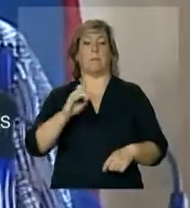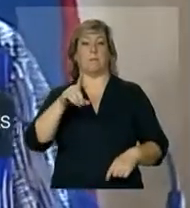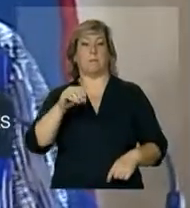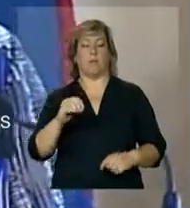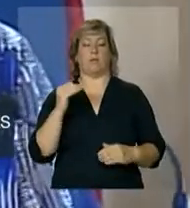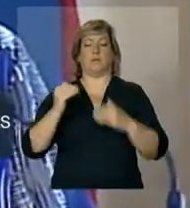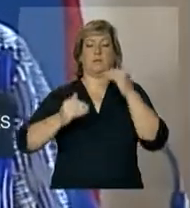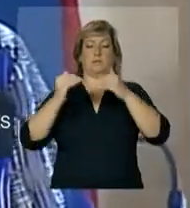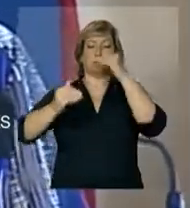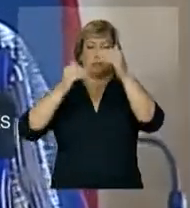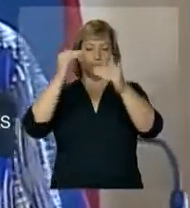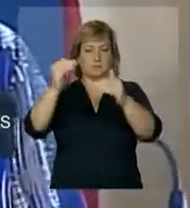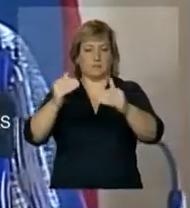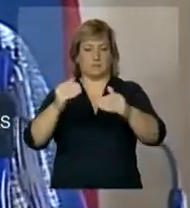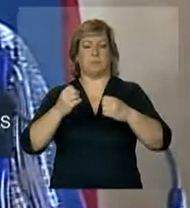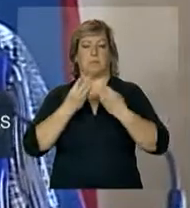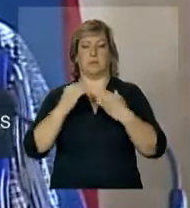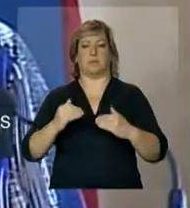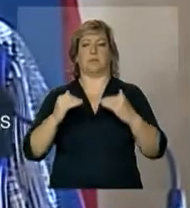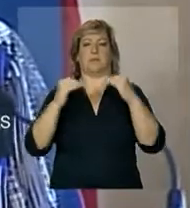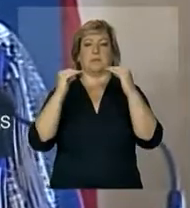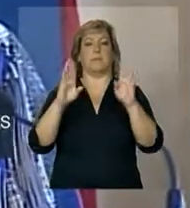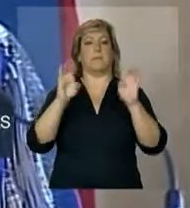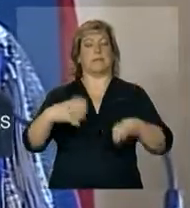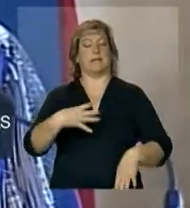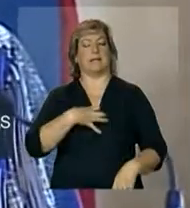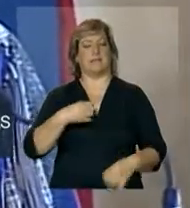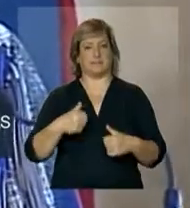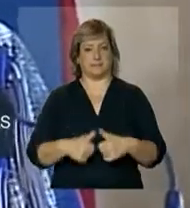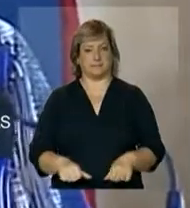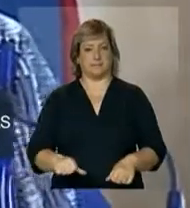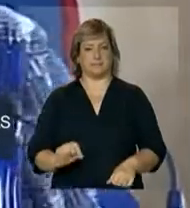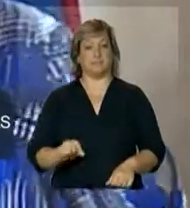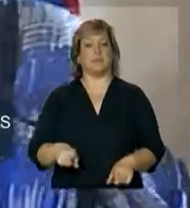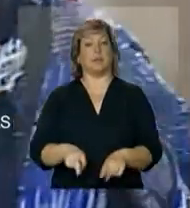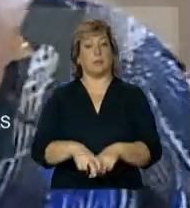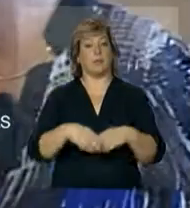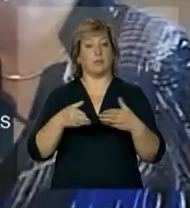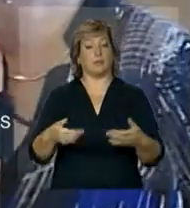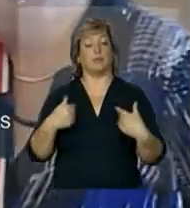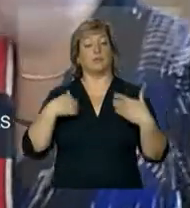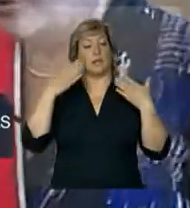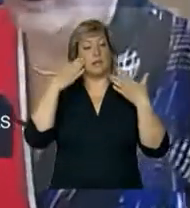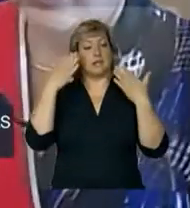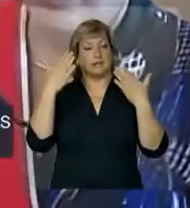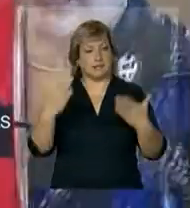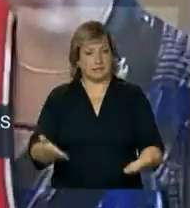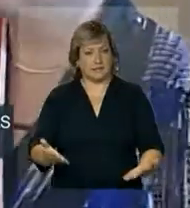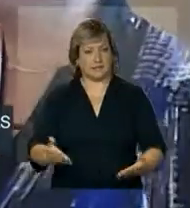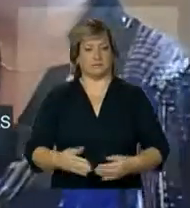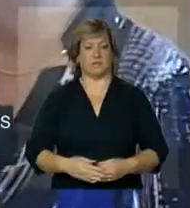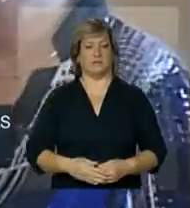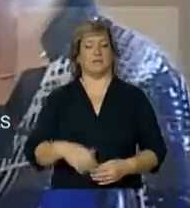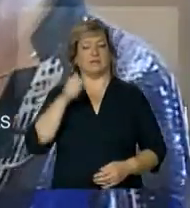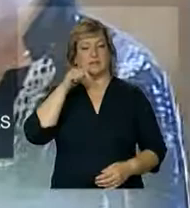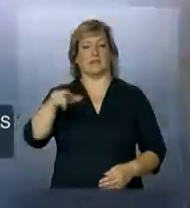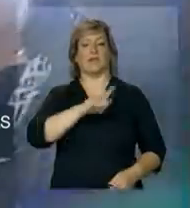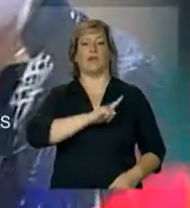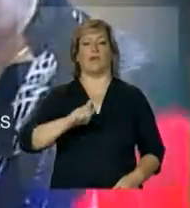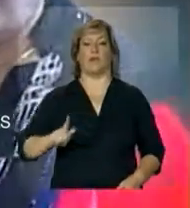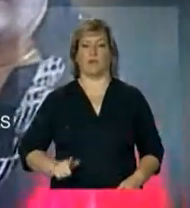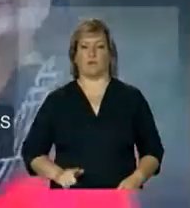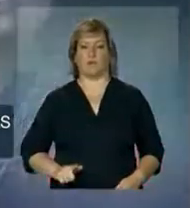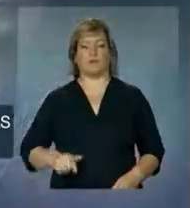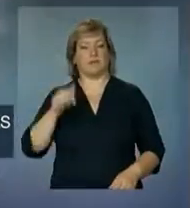de crescimento e de bem-estar. Por isso, eu agradeço à governadora